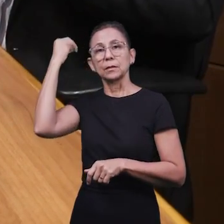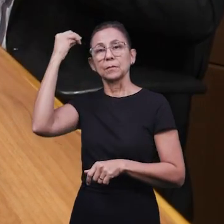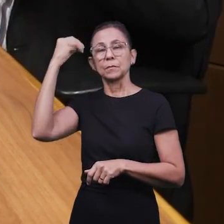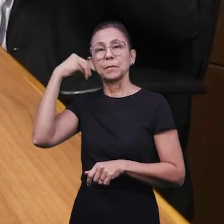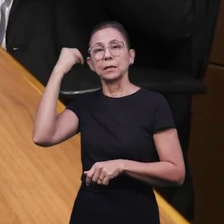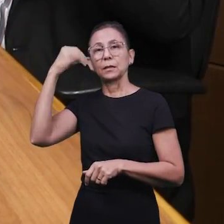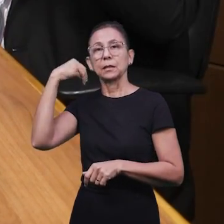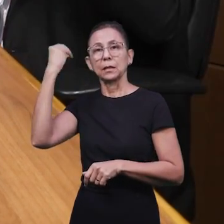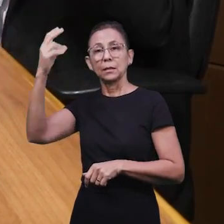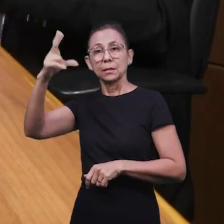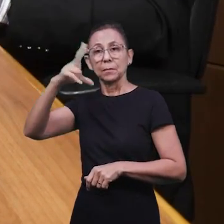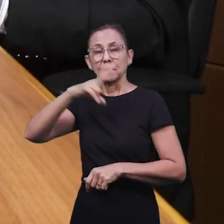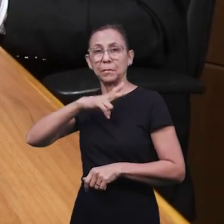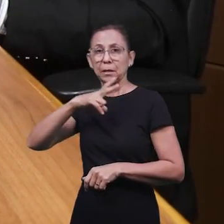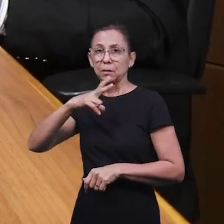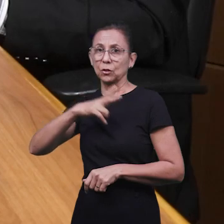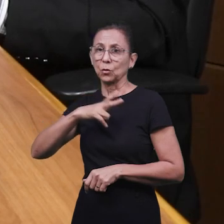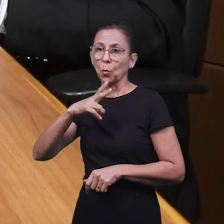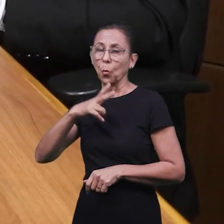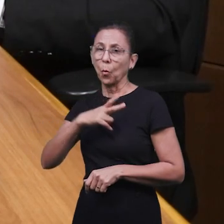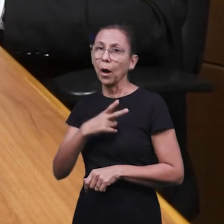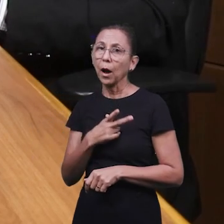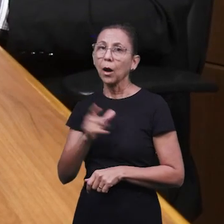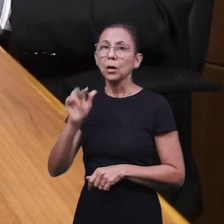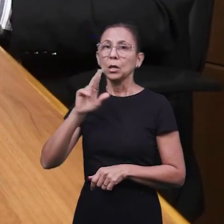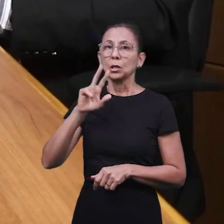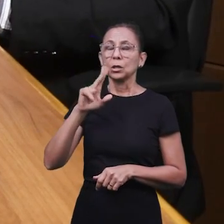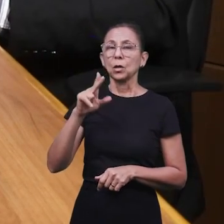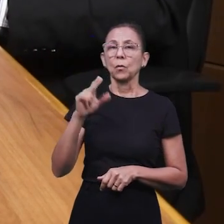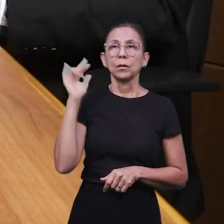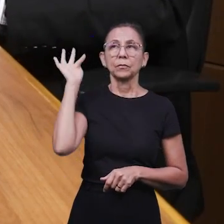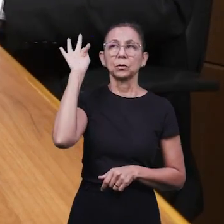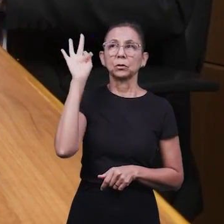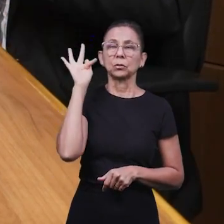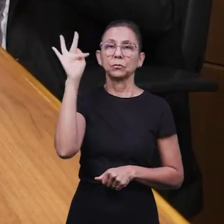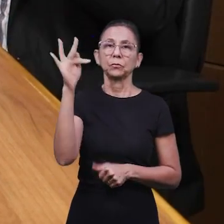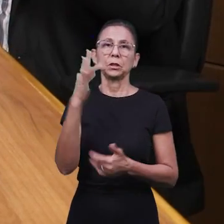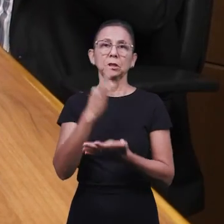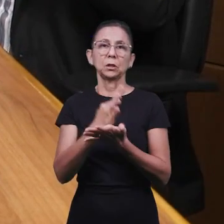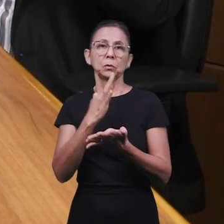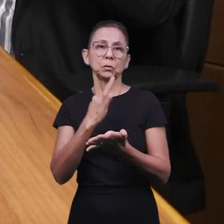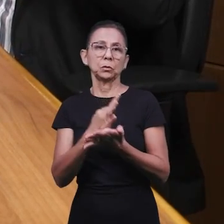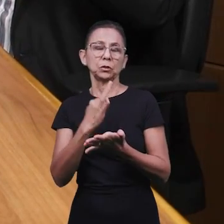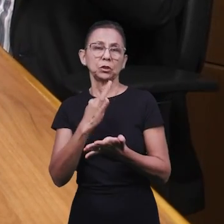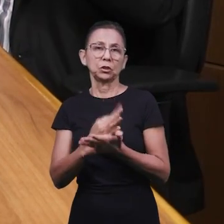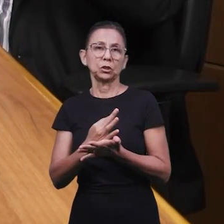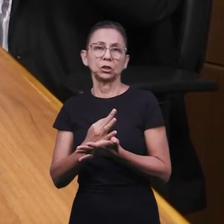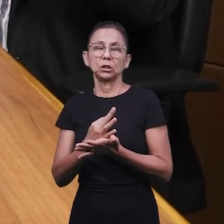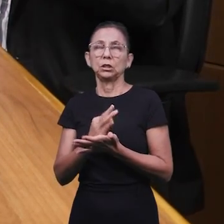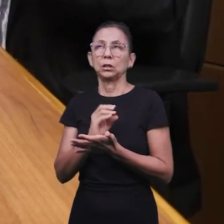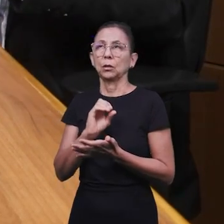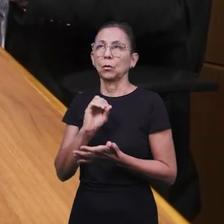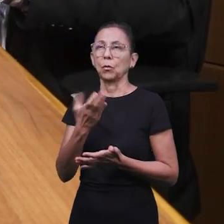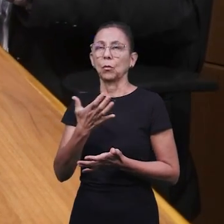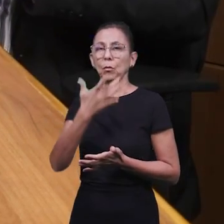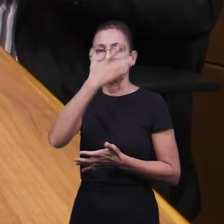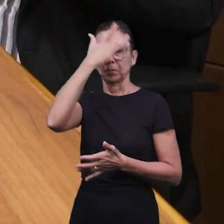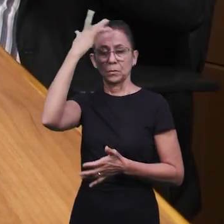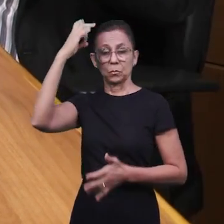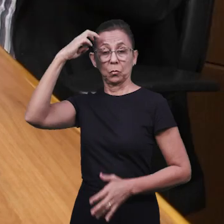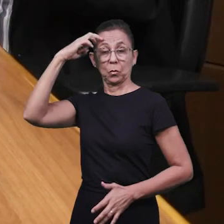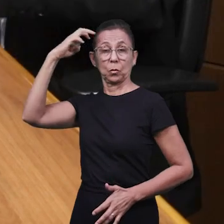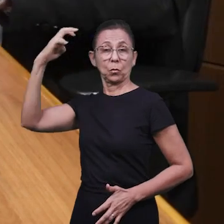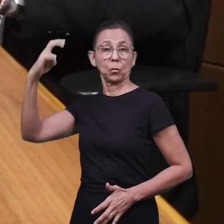foram simplesmente convencidas de alguma coisa por alguém que tem uma capacidade muito boa